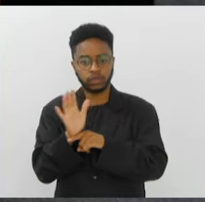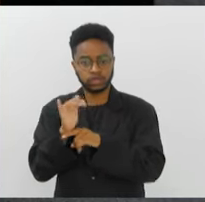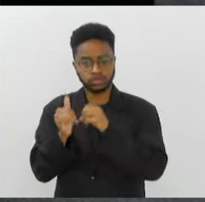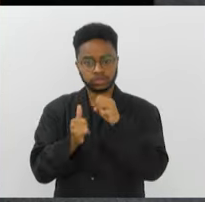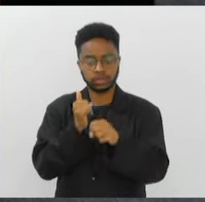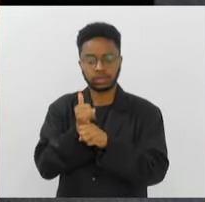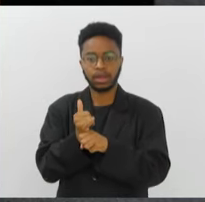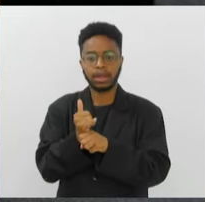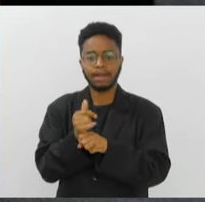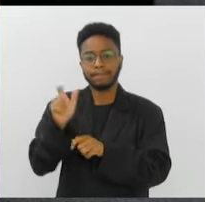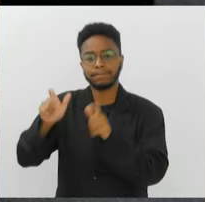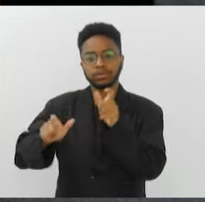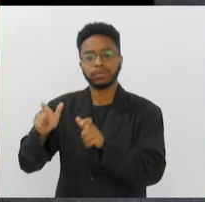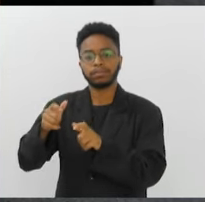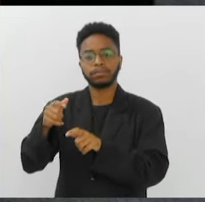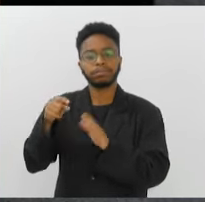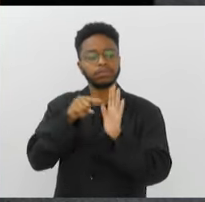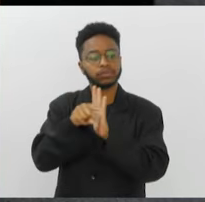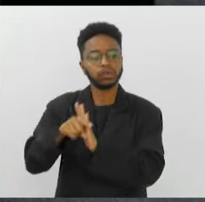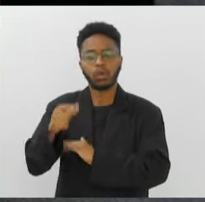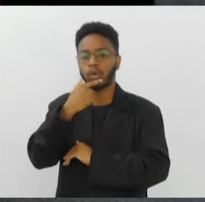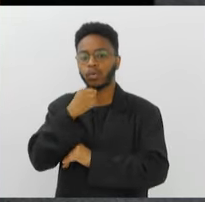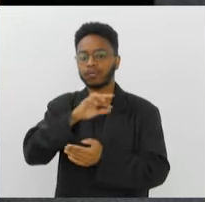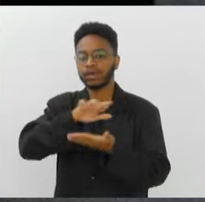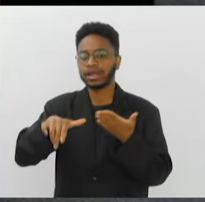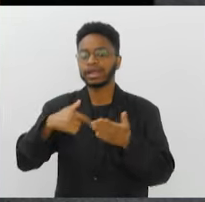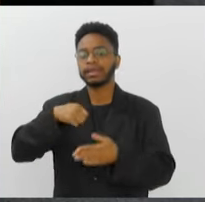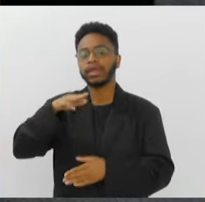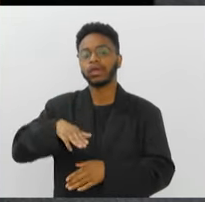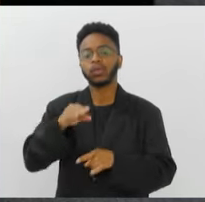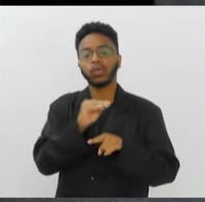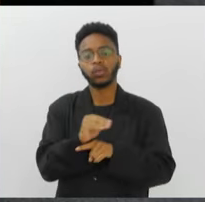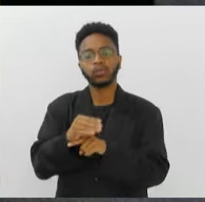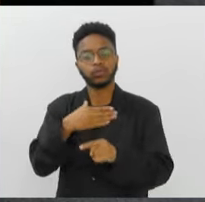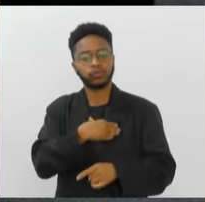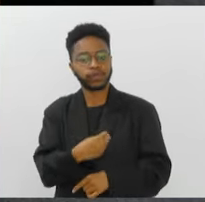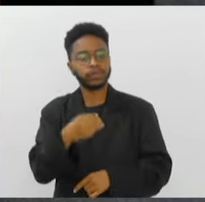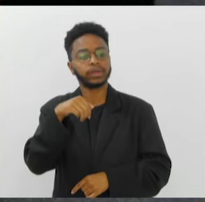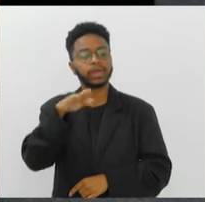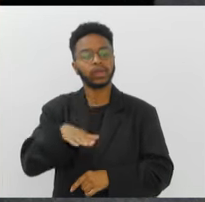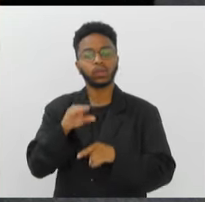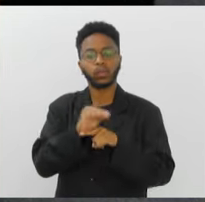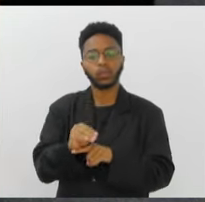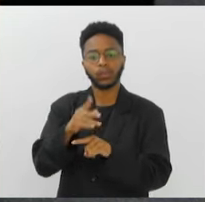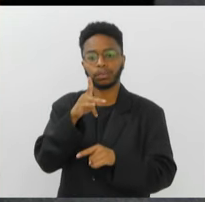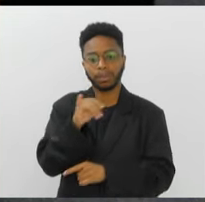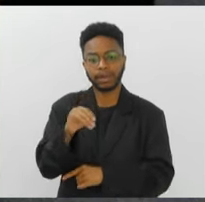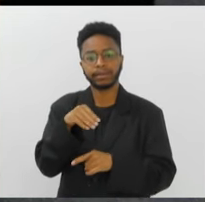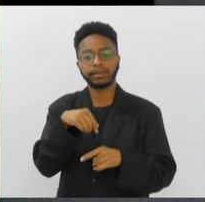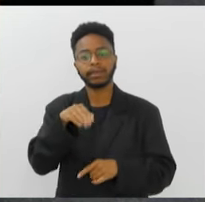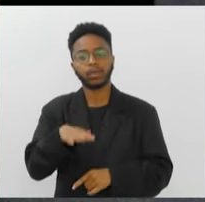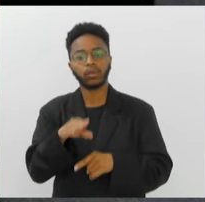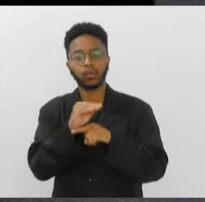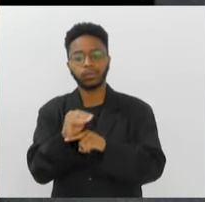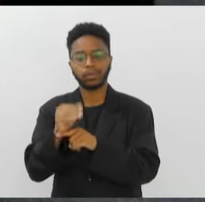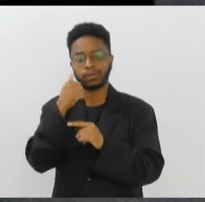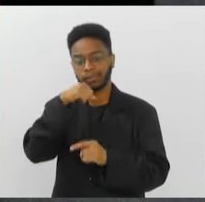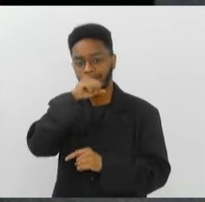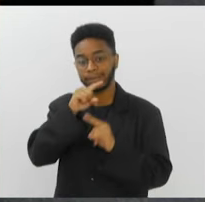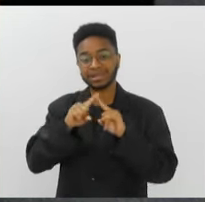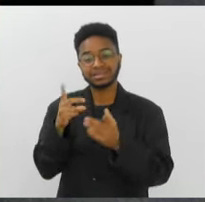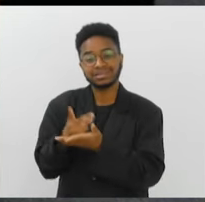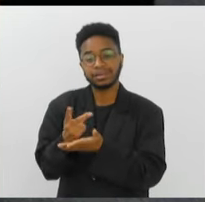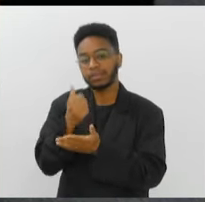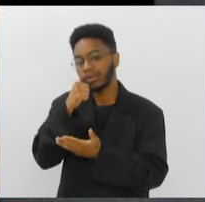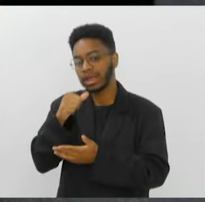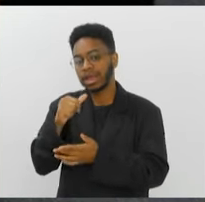para vários homens quem cuida do filho, quem cuida do pai, quem cuida da mãe, e sempre era uma mulher. E depois perguntava, mas quem